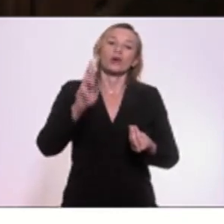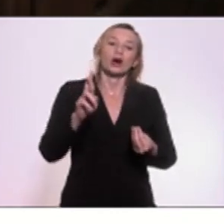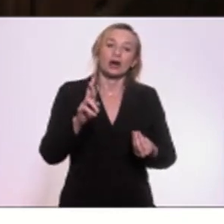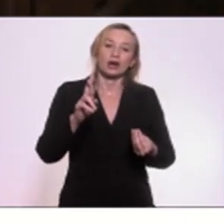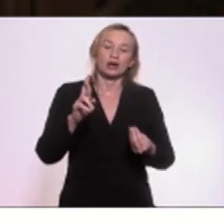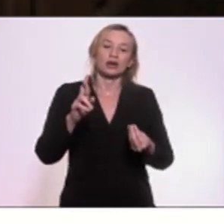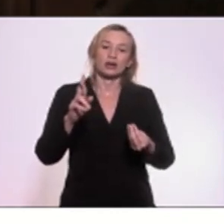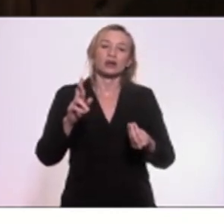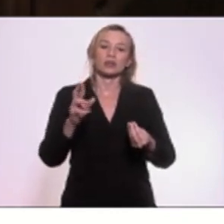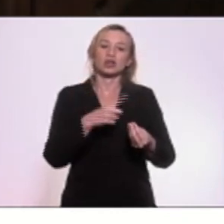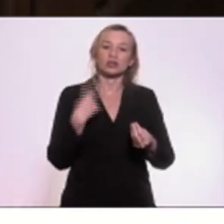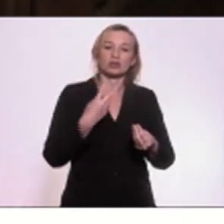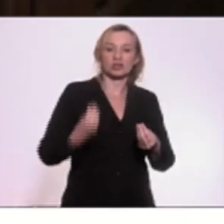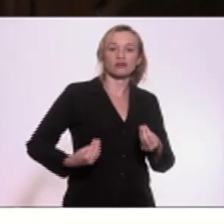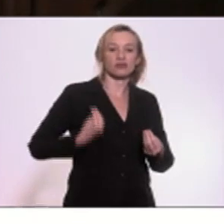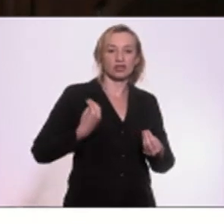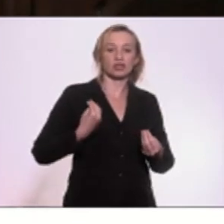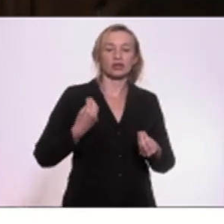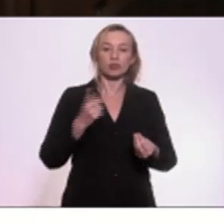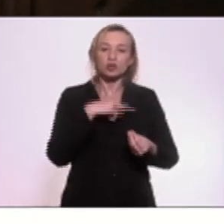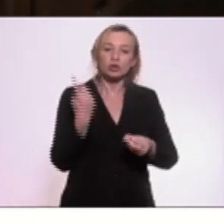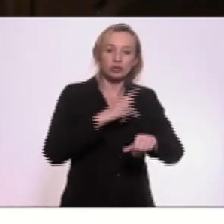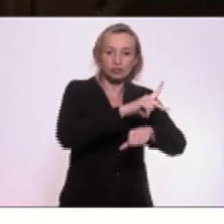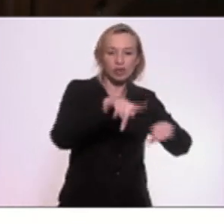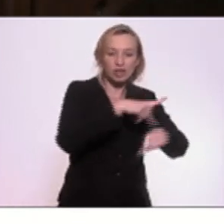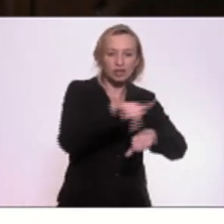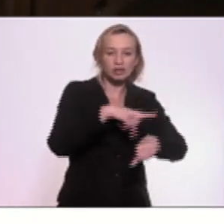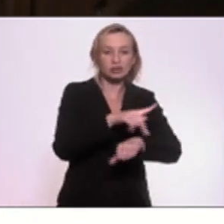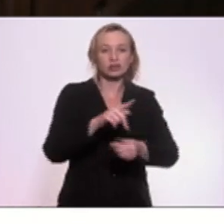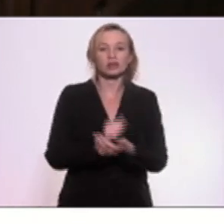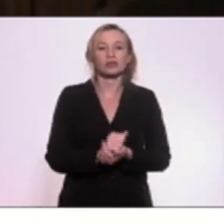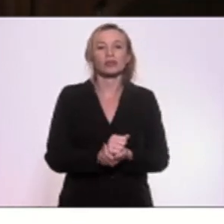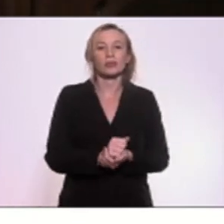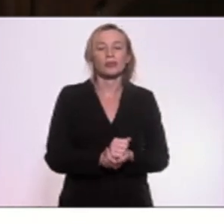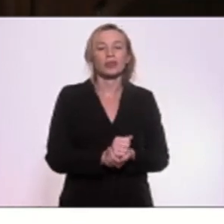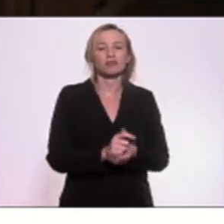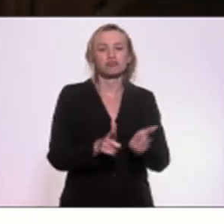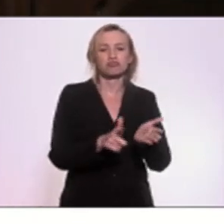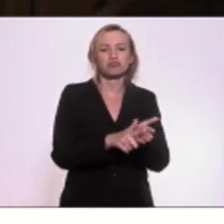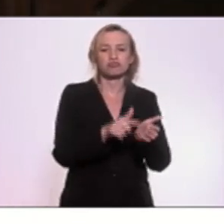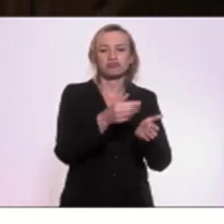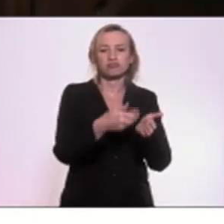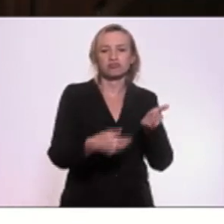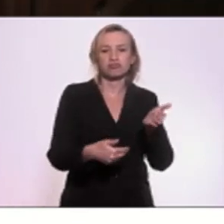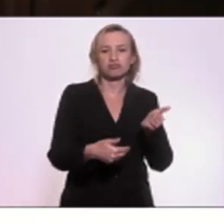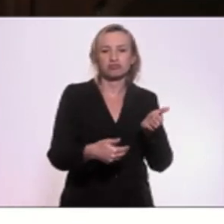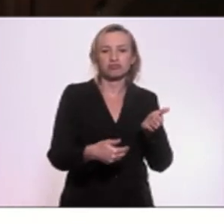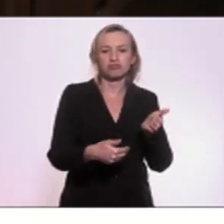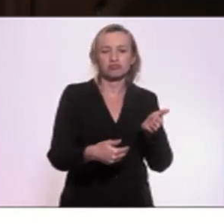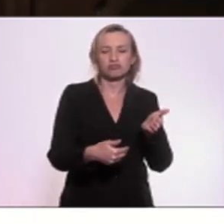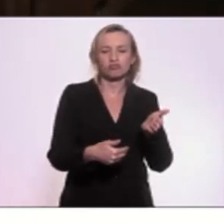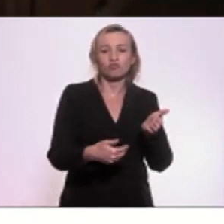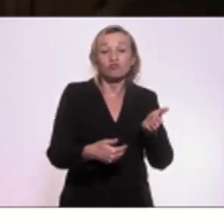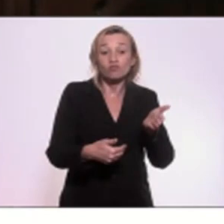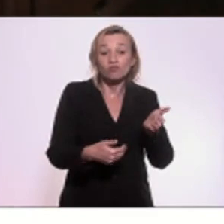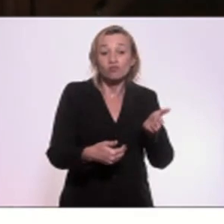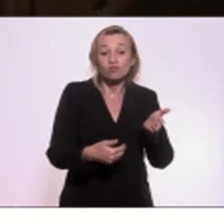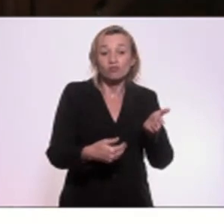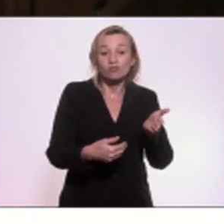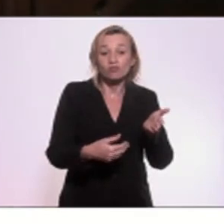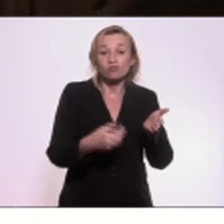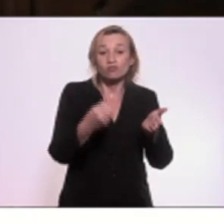país, do nosso povo. De maneiras que esta nota é uma nota que